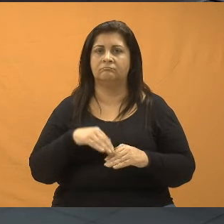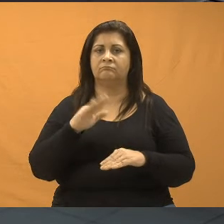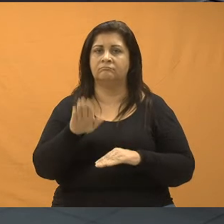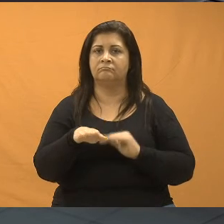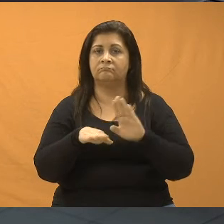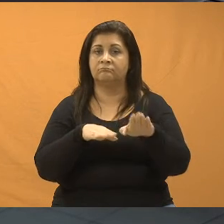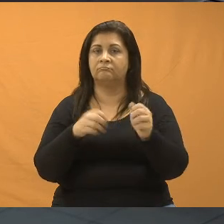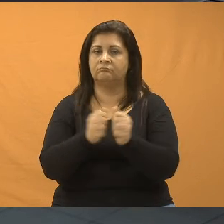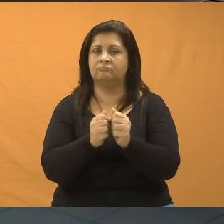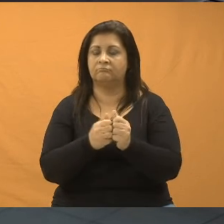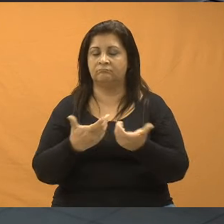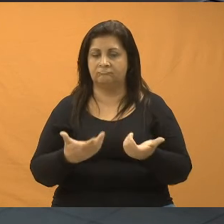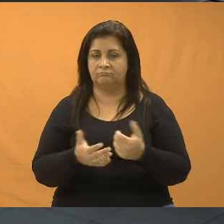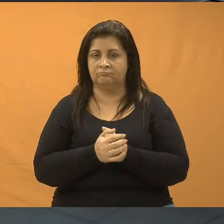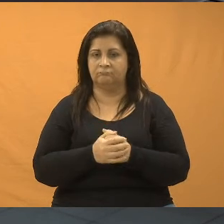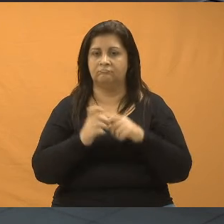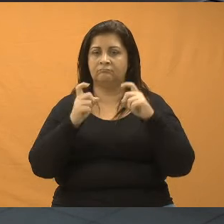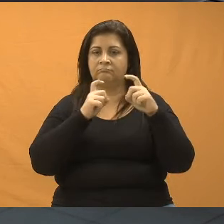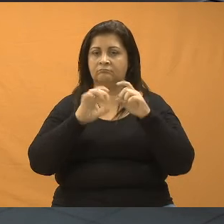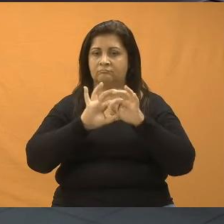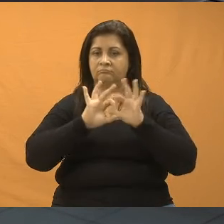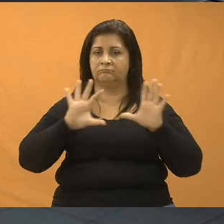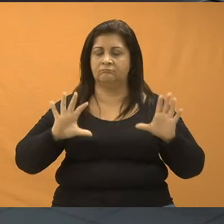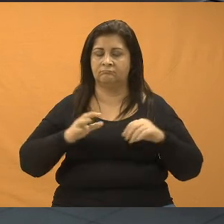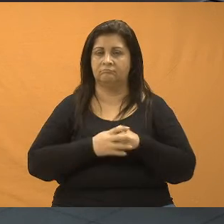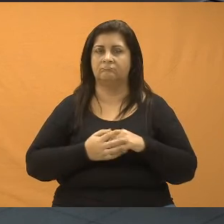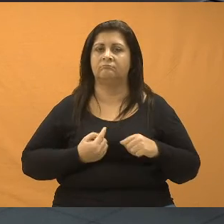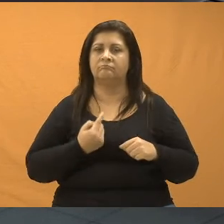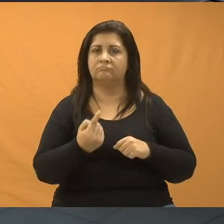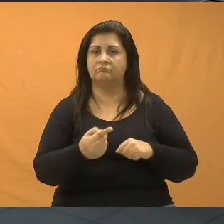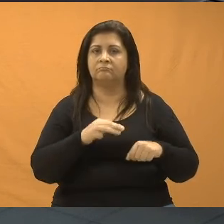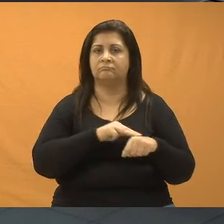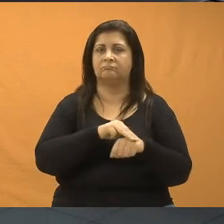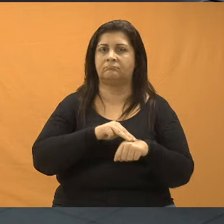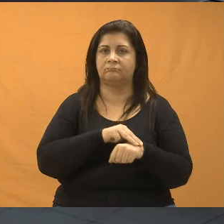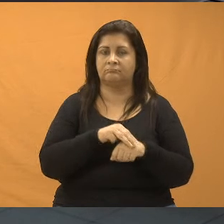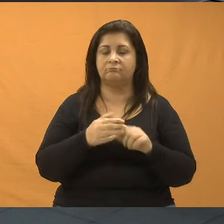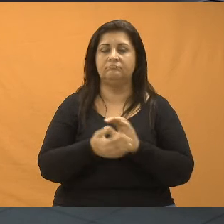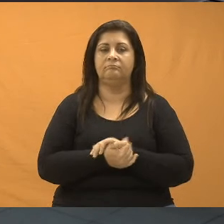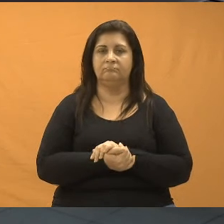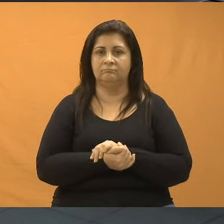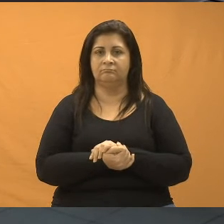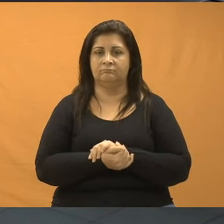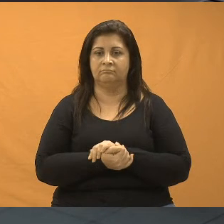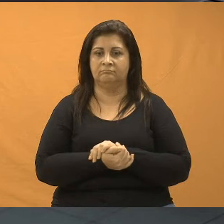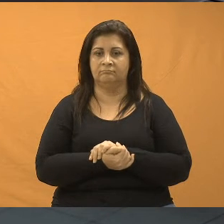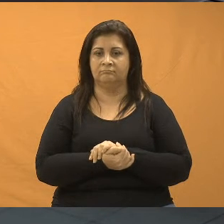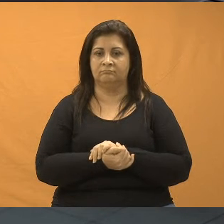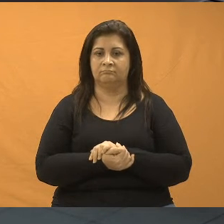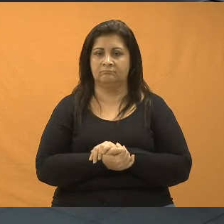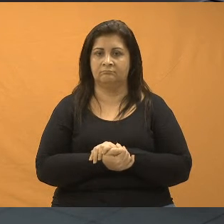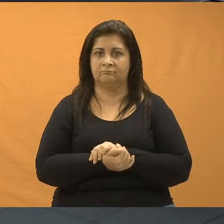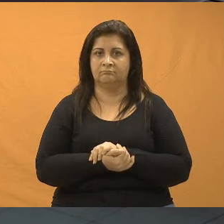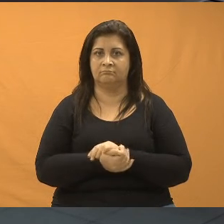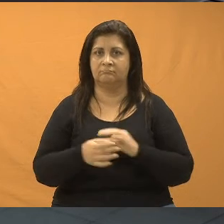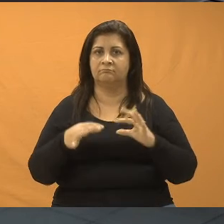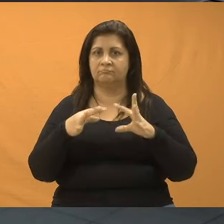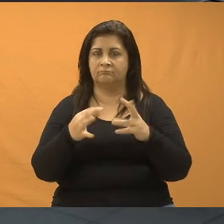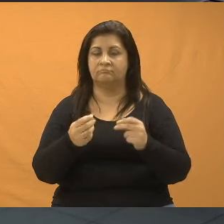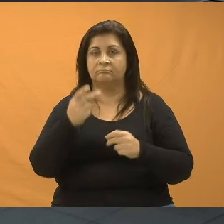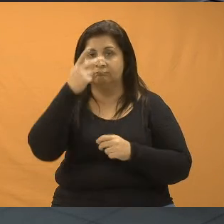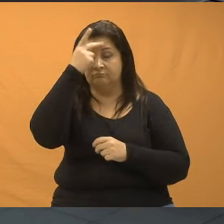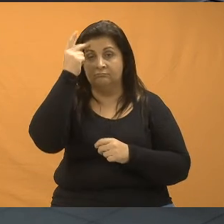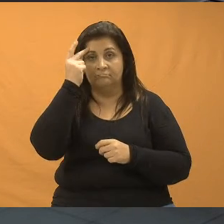a intenção é fazer uma audiência pública, a gente vem, discute com a população, discute, né, com os interessados da Santa Casa,